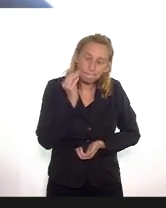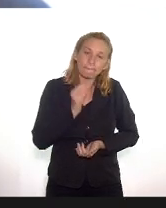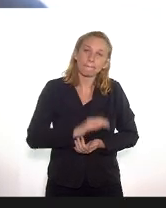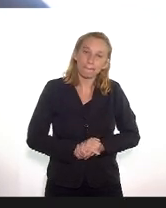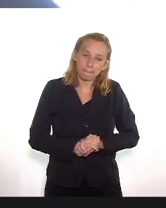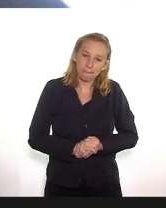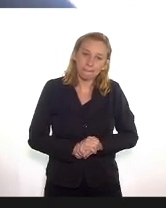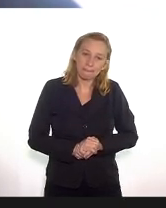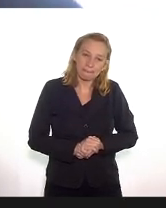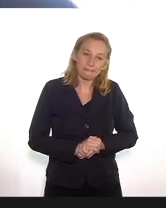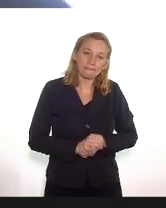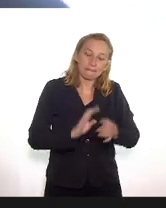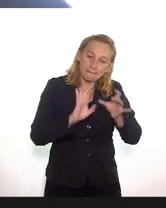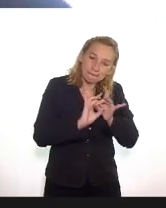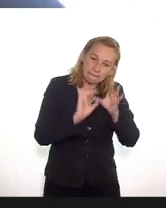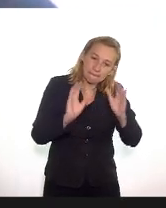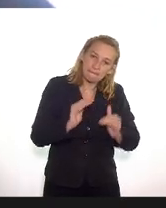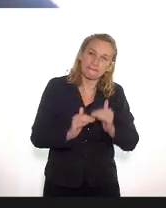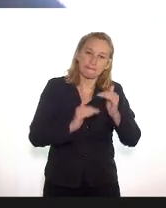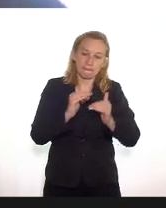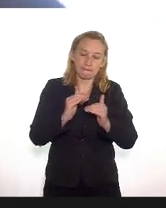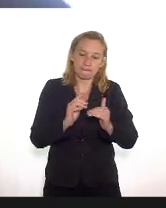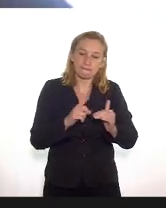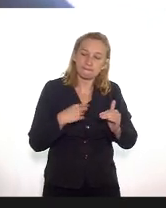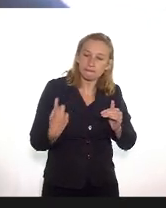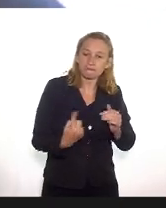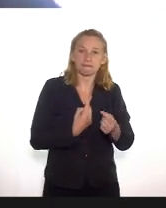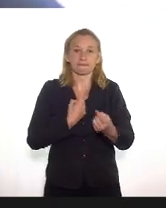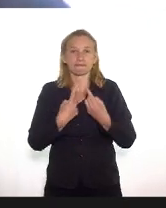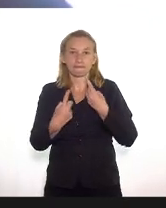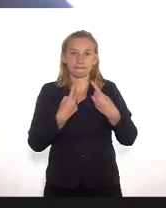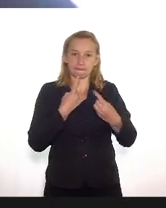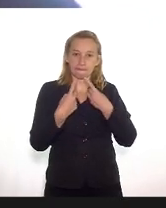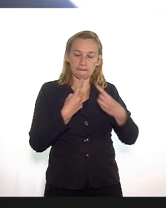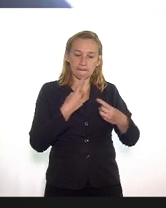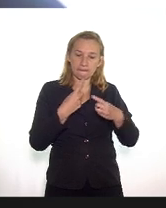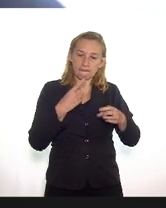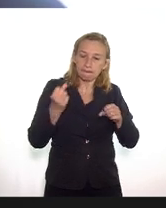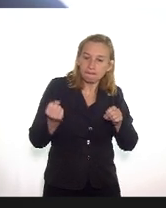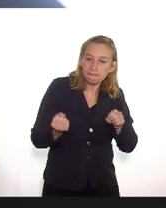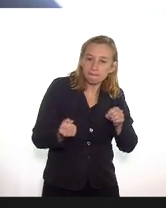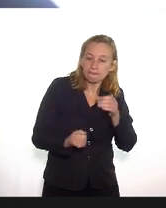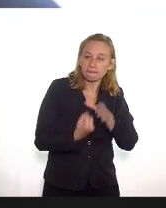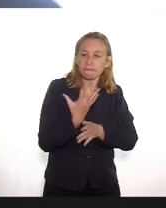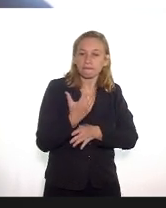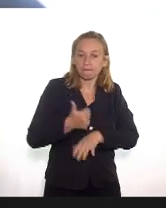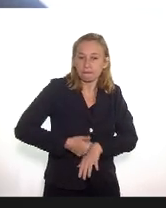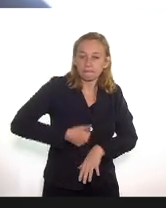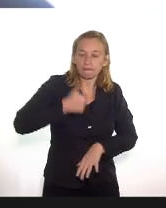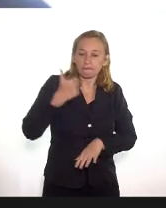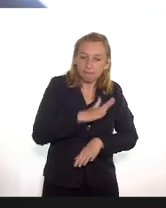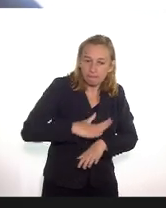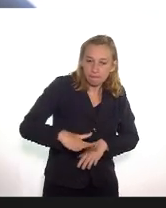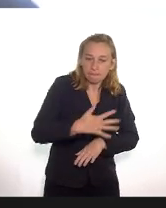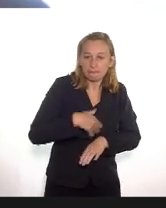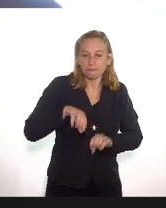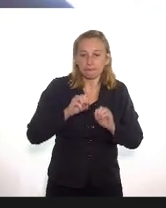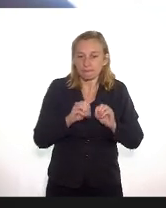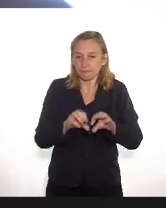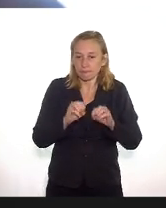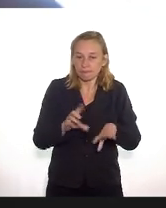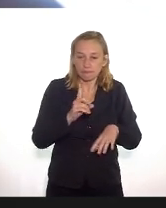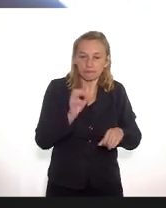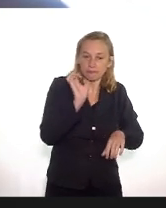oportunidades democráticas da gente dialogar e construir o melhor para a educação, não só